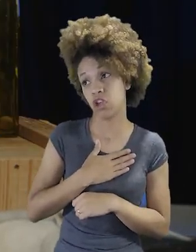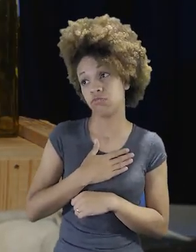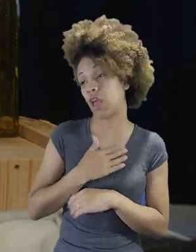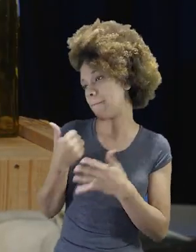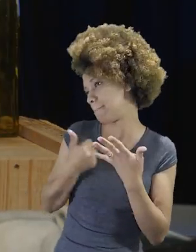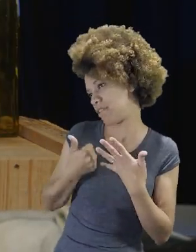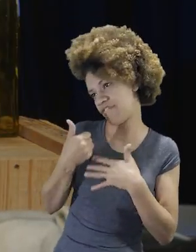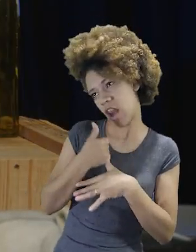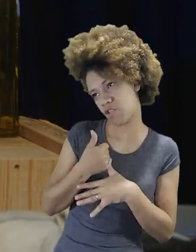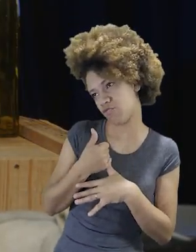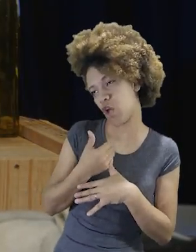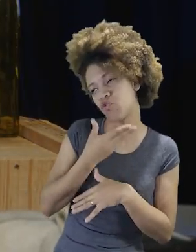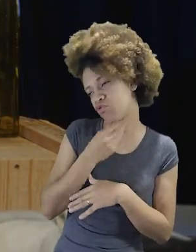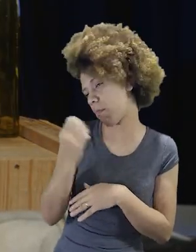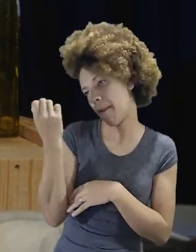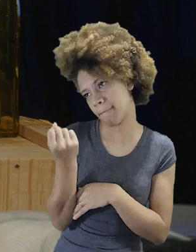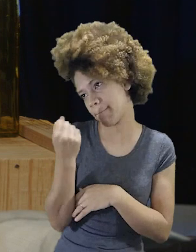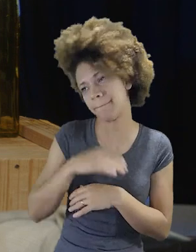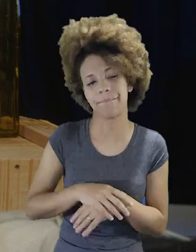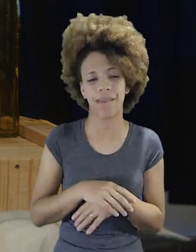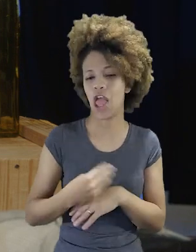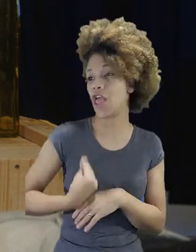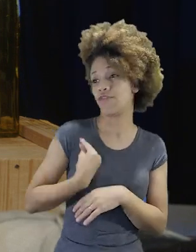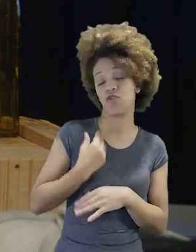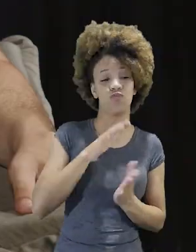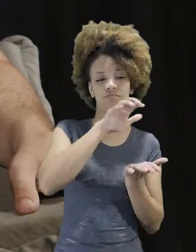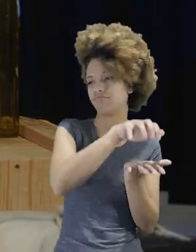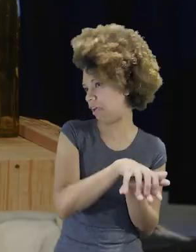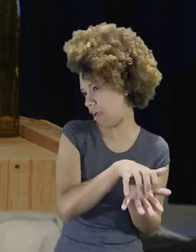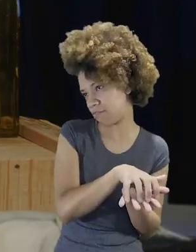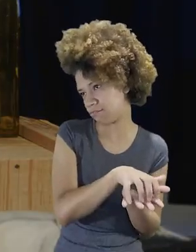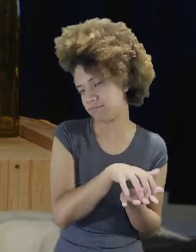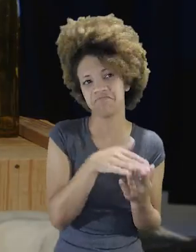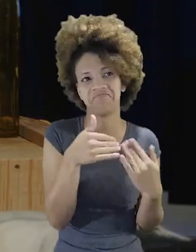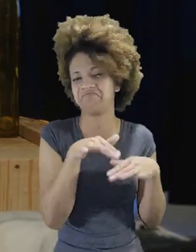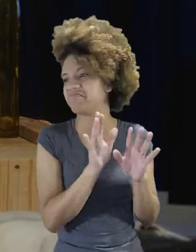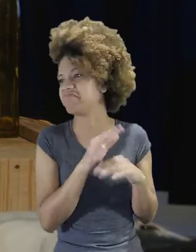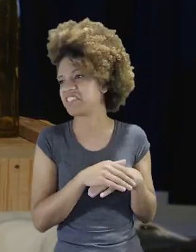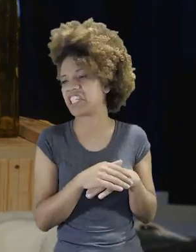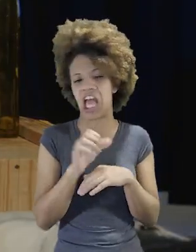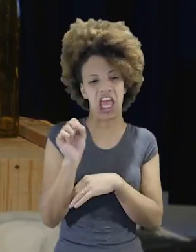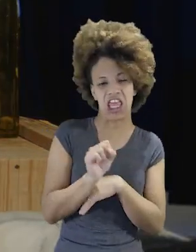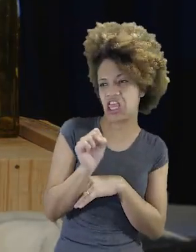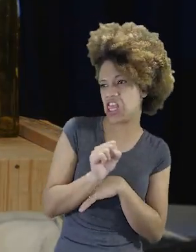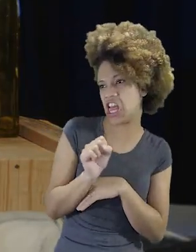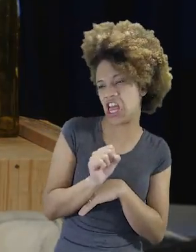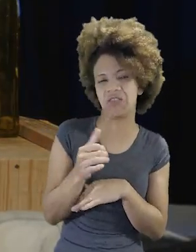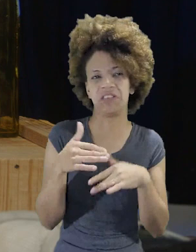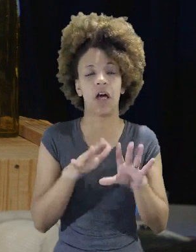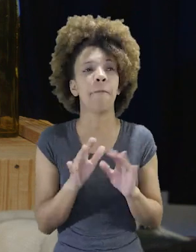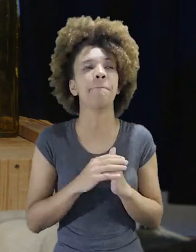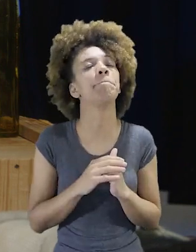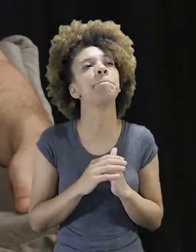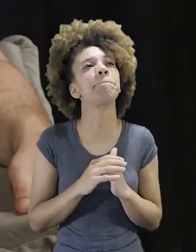seja caucasiano como sei lá Santa Catarina etc e tal nunca